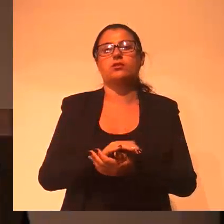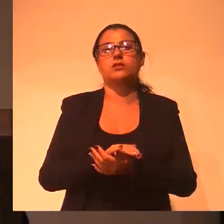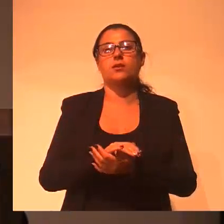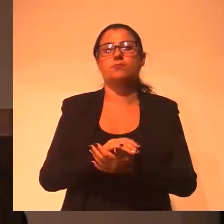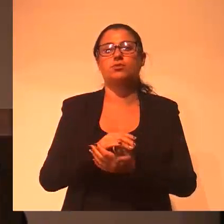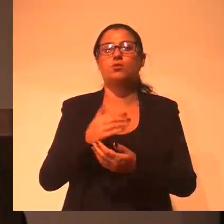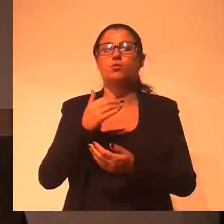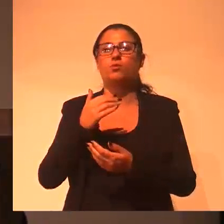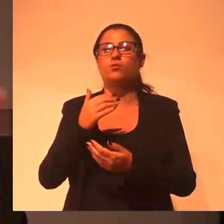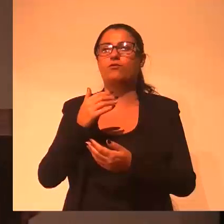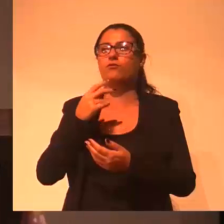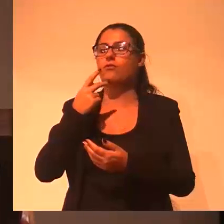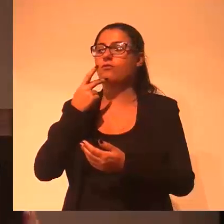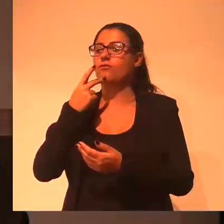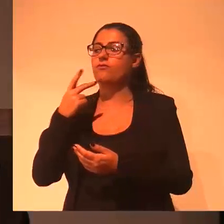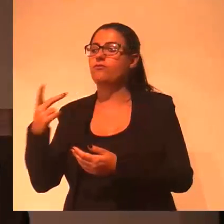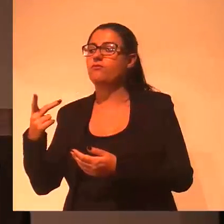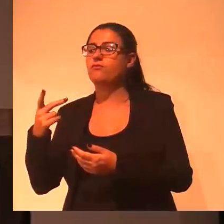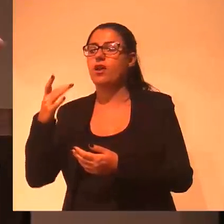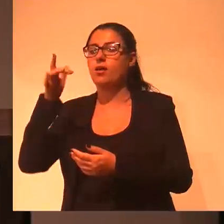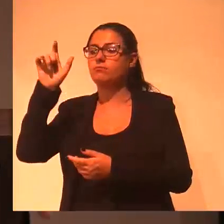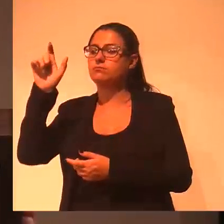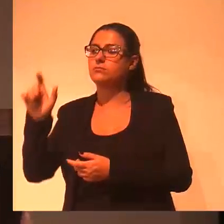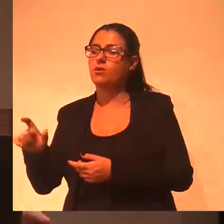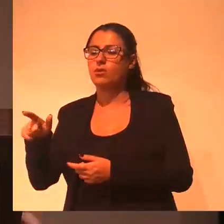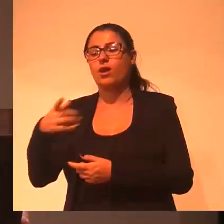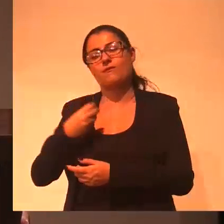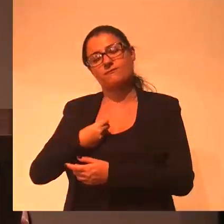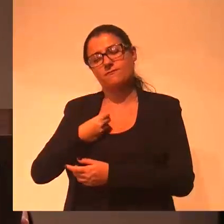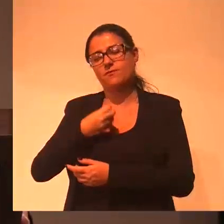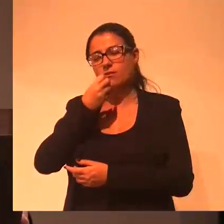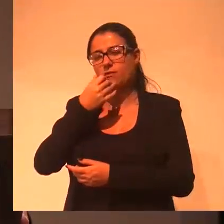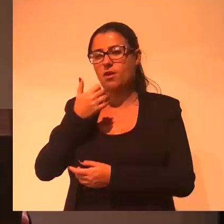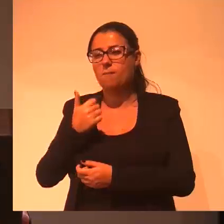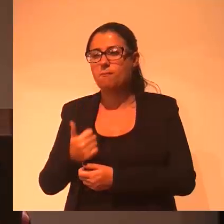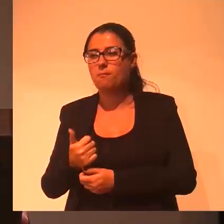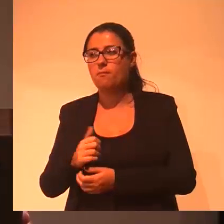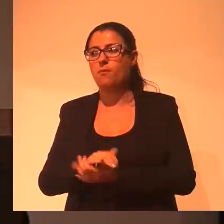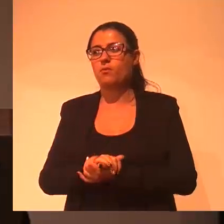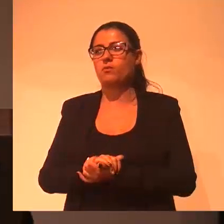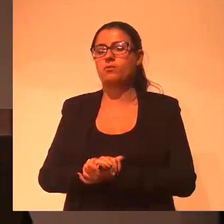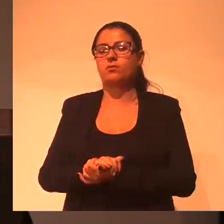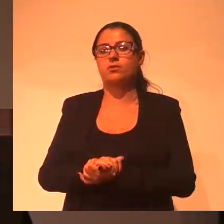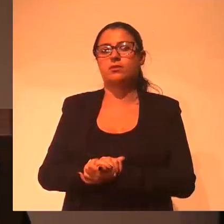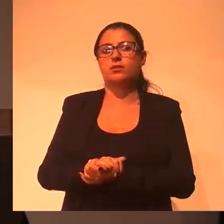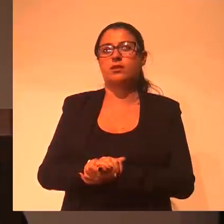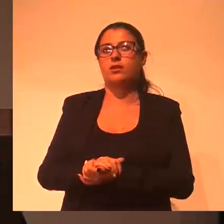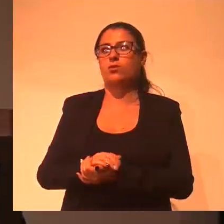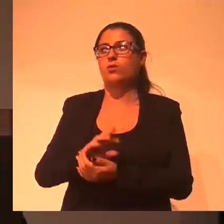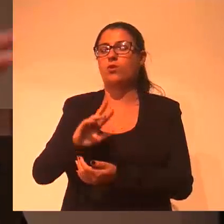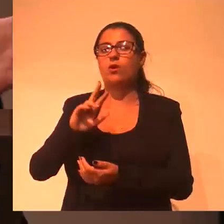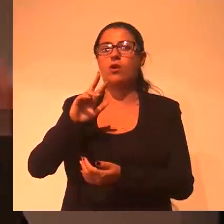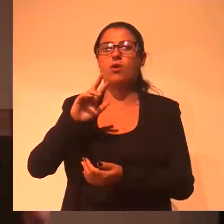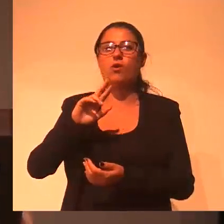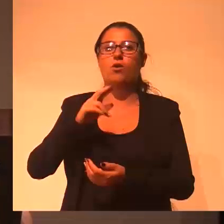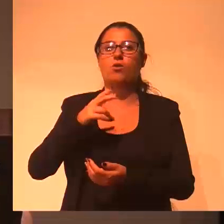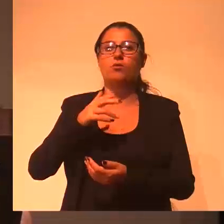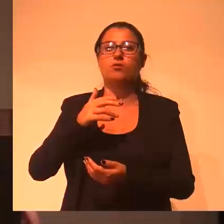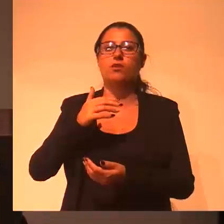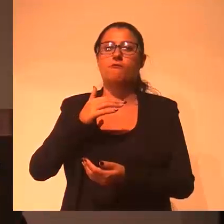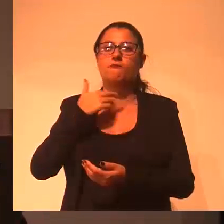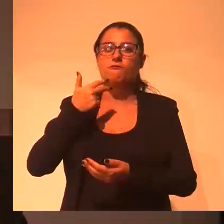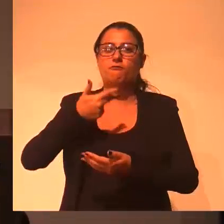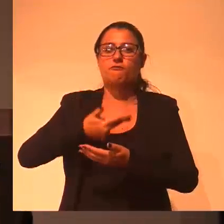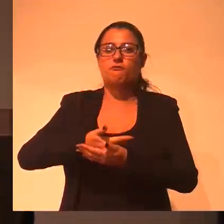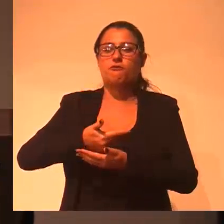ali tentado diariamente, falar assim, não, sua vida vai ficar boa. Ou alguém no velório, você chega e fala, não, está tudo bem.